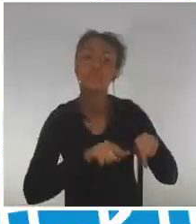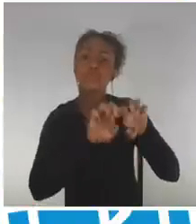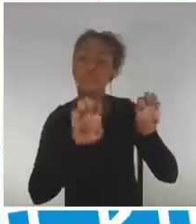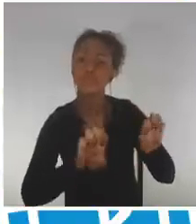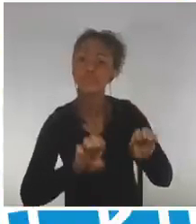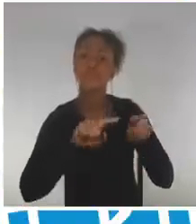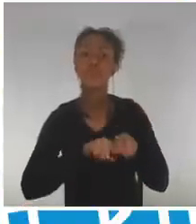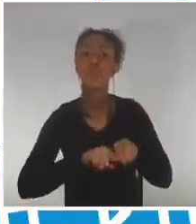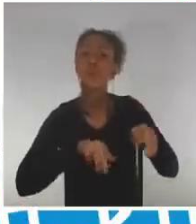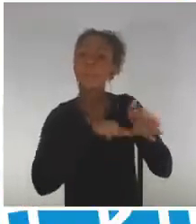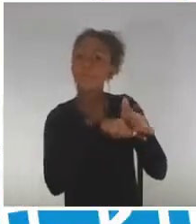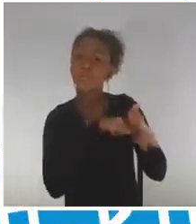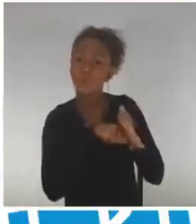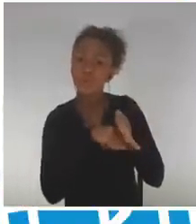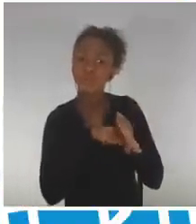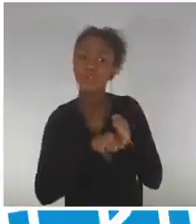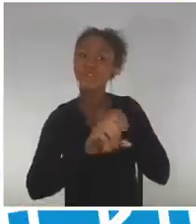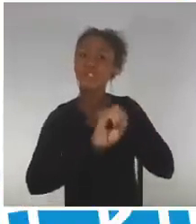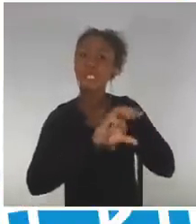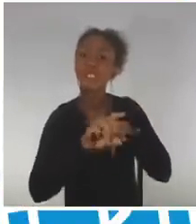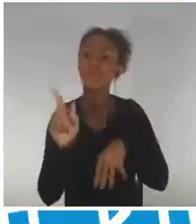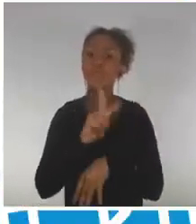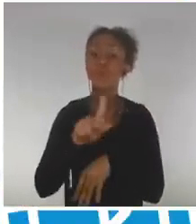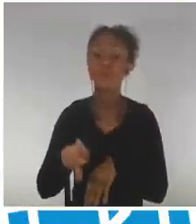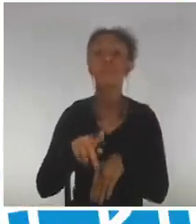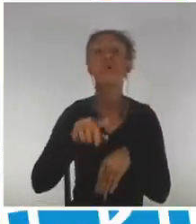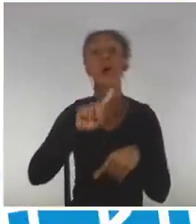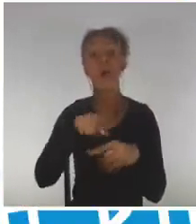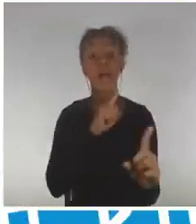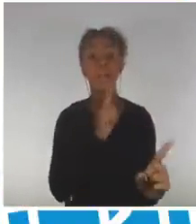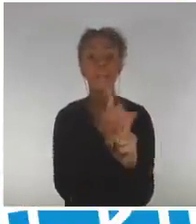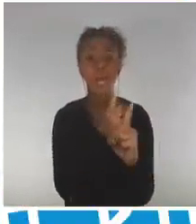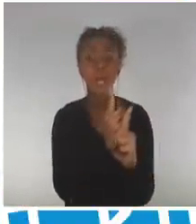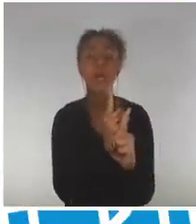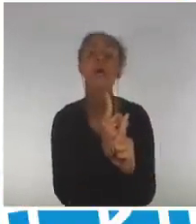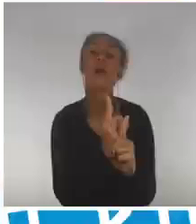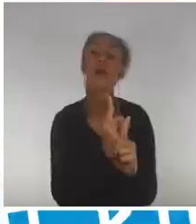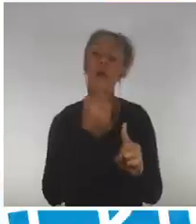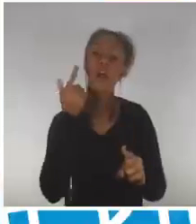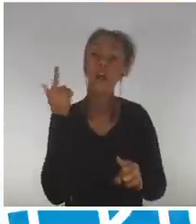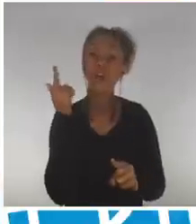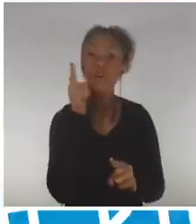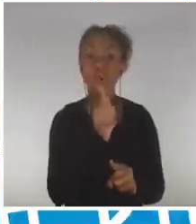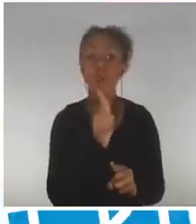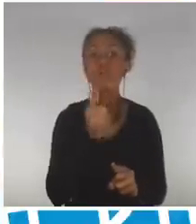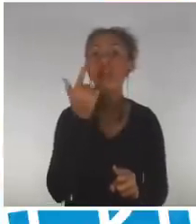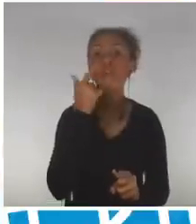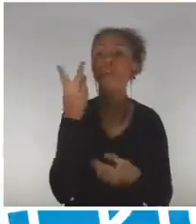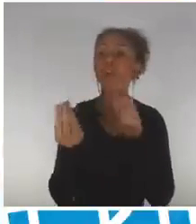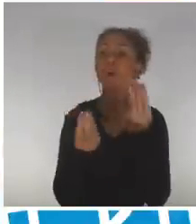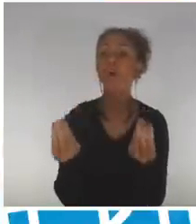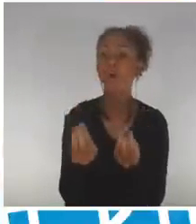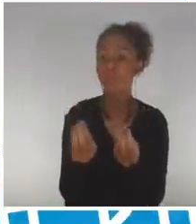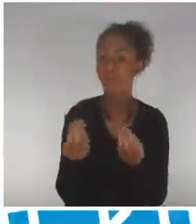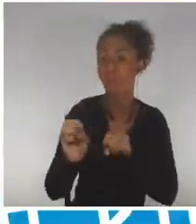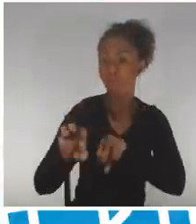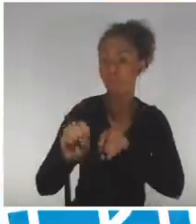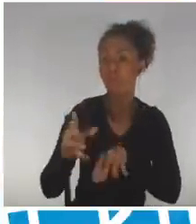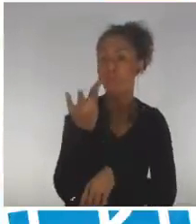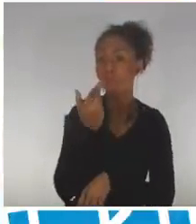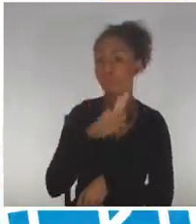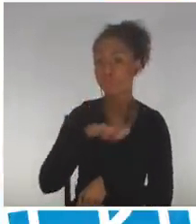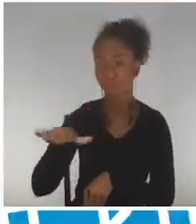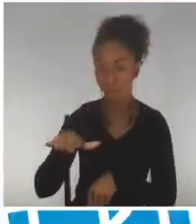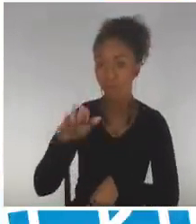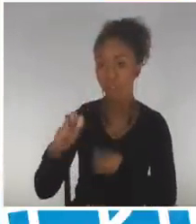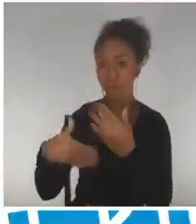de ensino que levem a um diagnóstico que permita intervenções na educação infantil. E a questão da retomada da